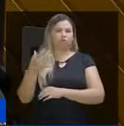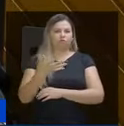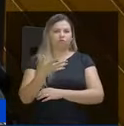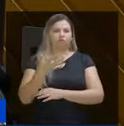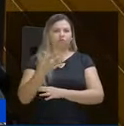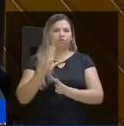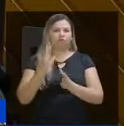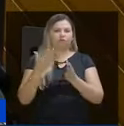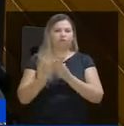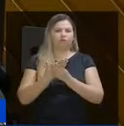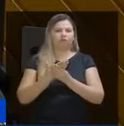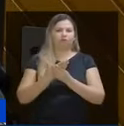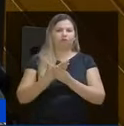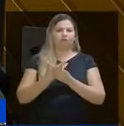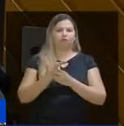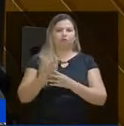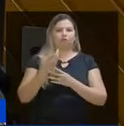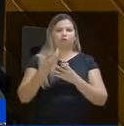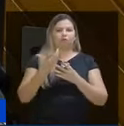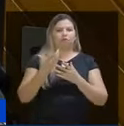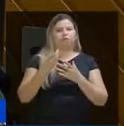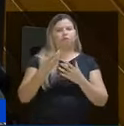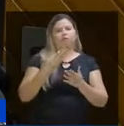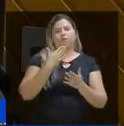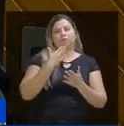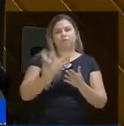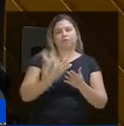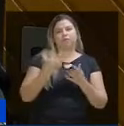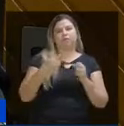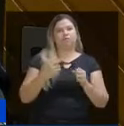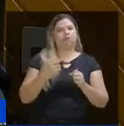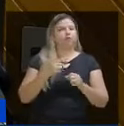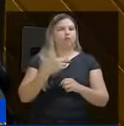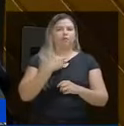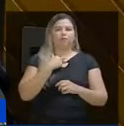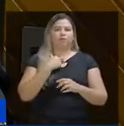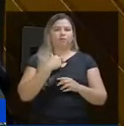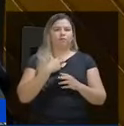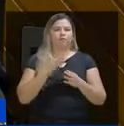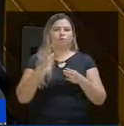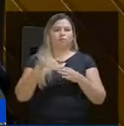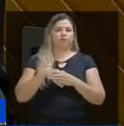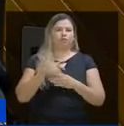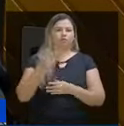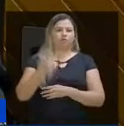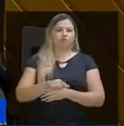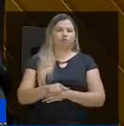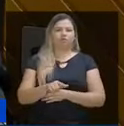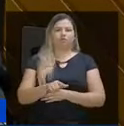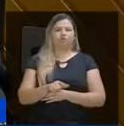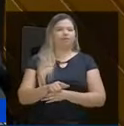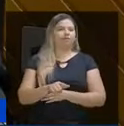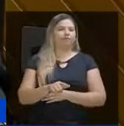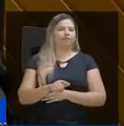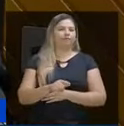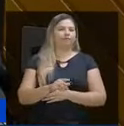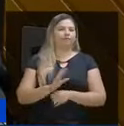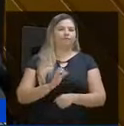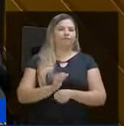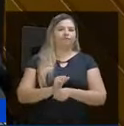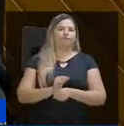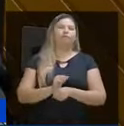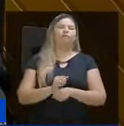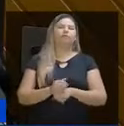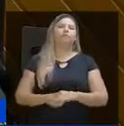de inelegibilidade ou nova condição de elegibilidade, não prevista em lei complementar. Ao final, requer